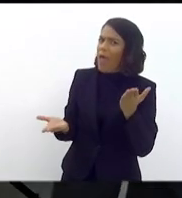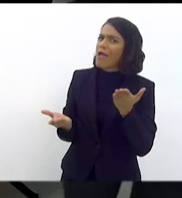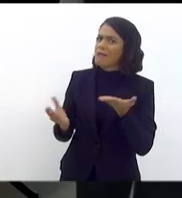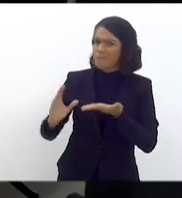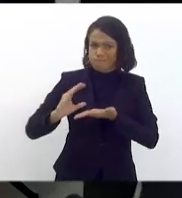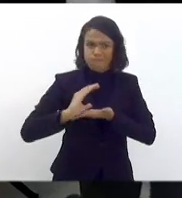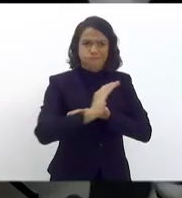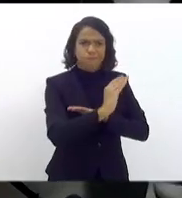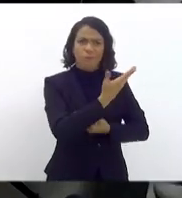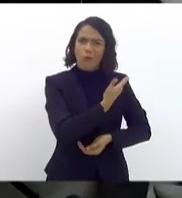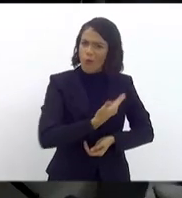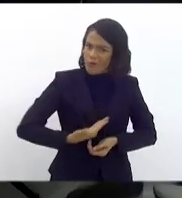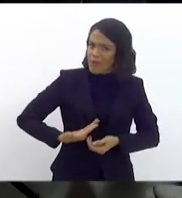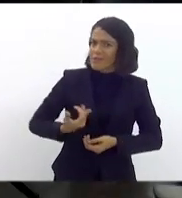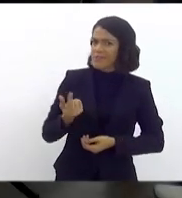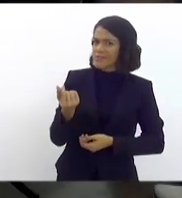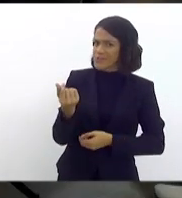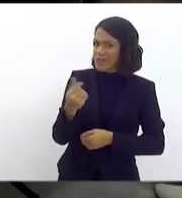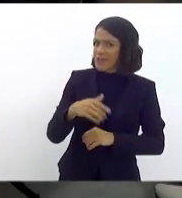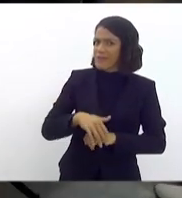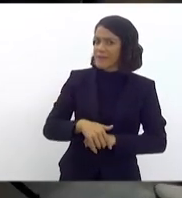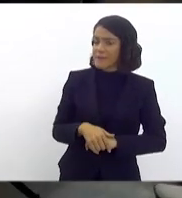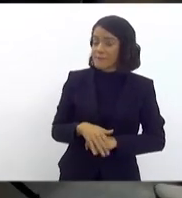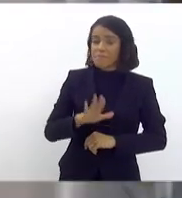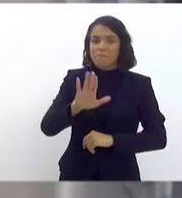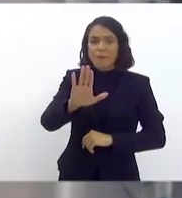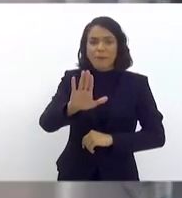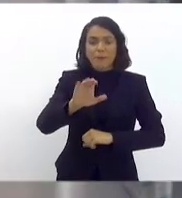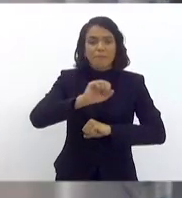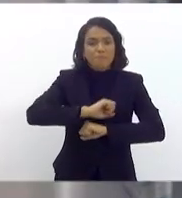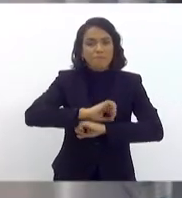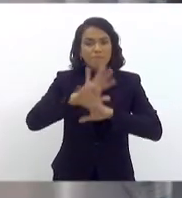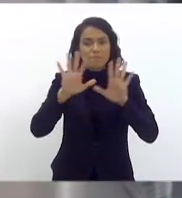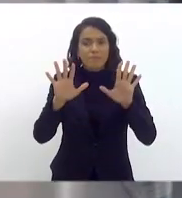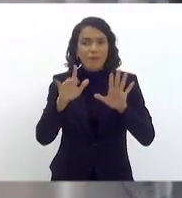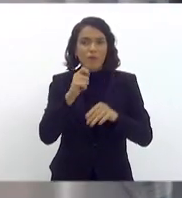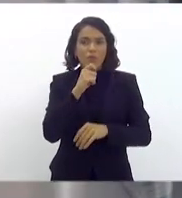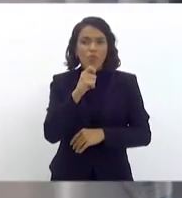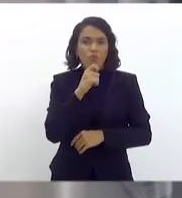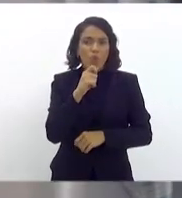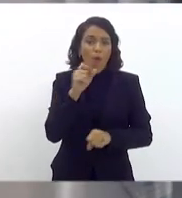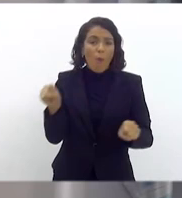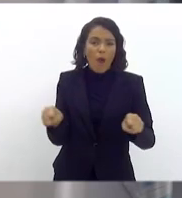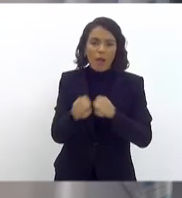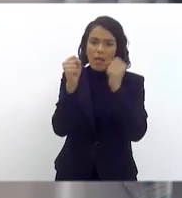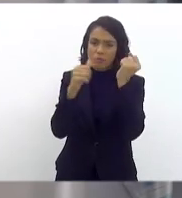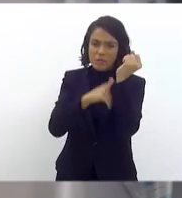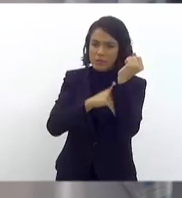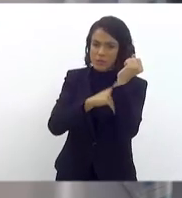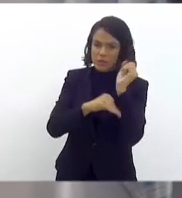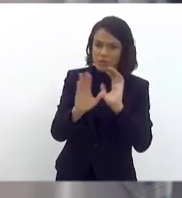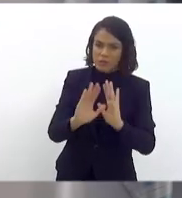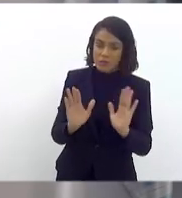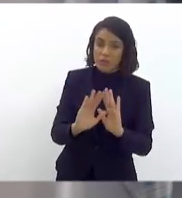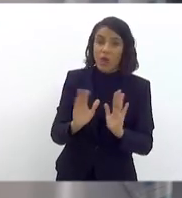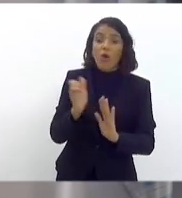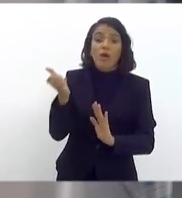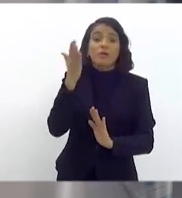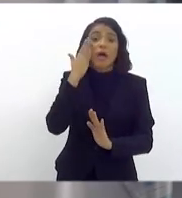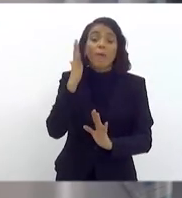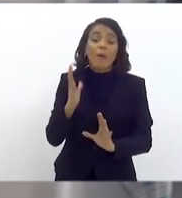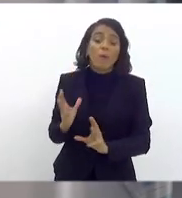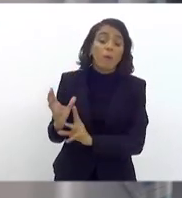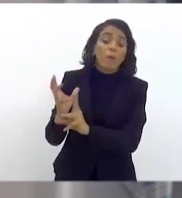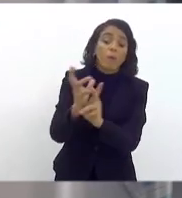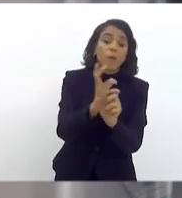falar no momento de fragilidade da economia municipal. Mas só para deixar claro, isso não constitui uma quebra de sigilo. A gente quer saber quanto foi arrecadado a título